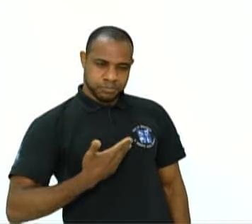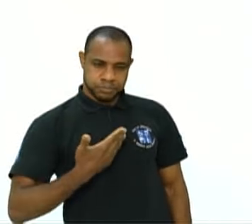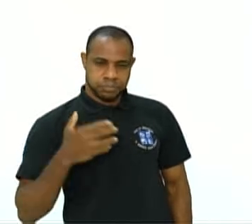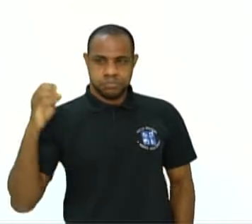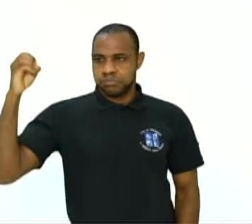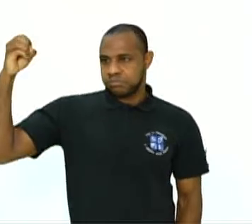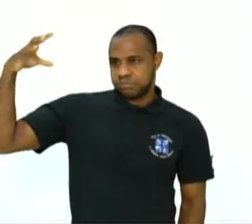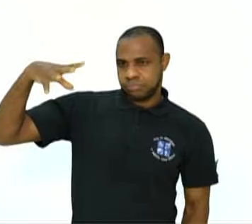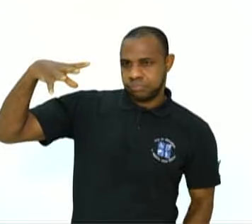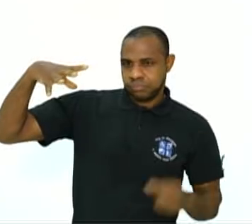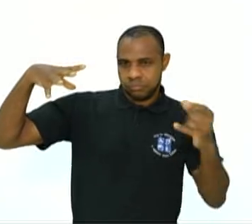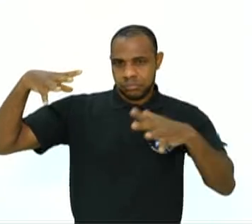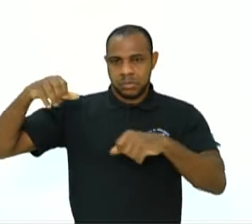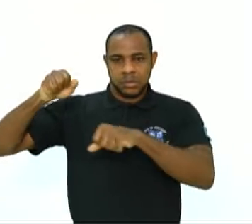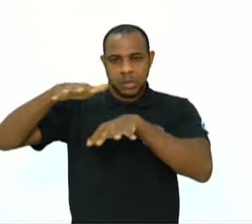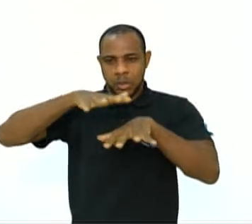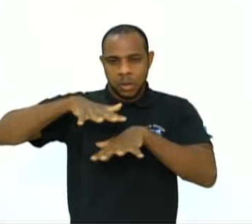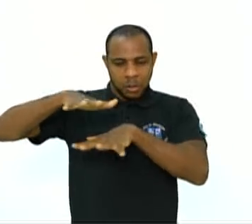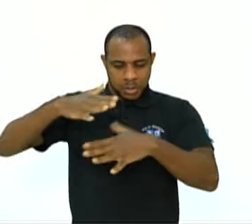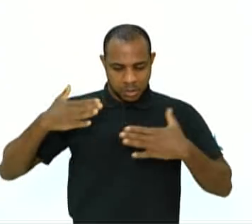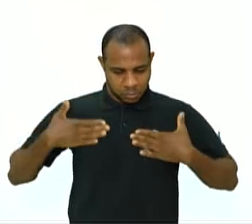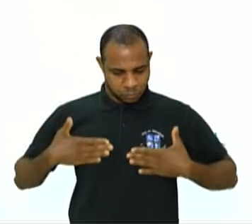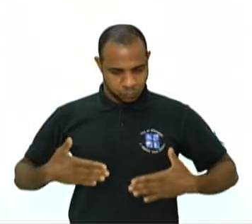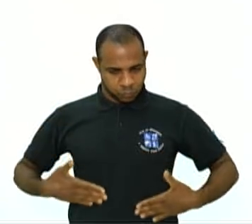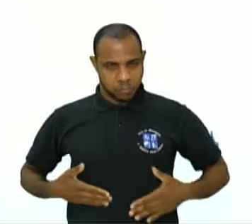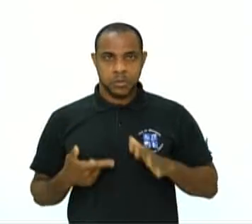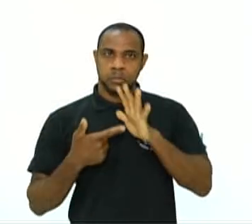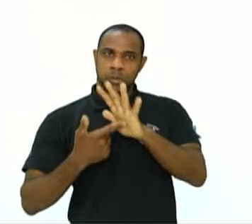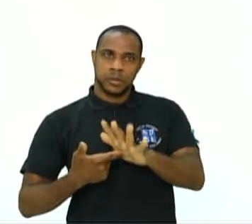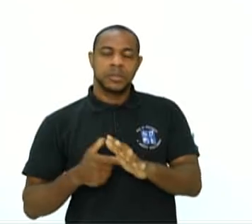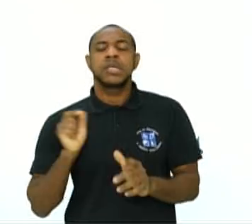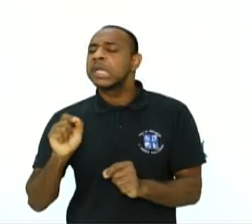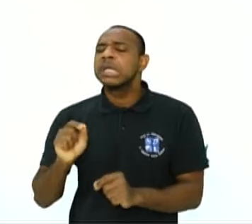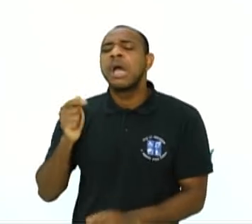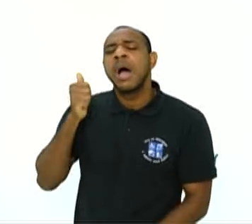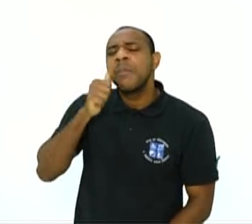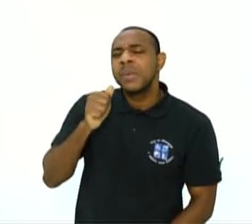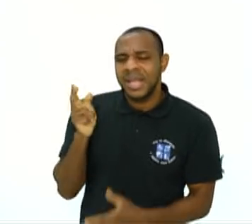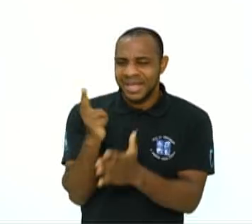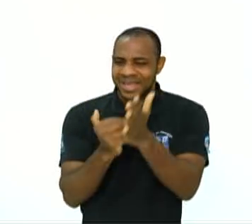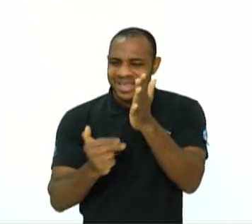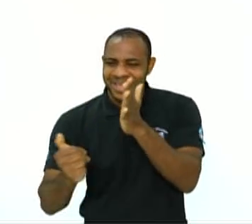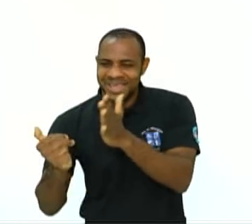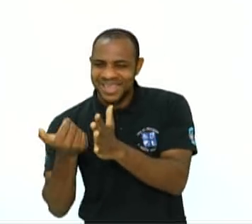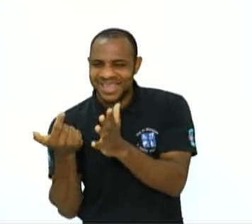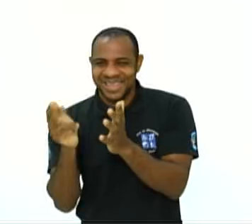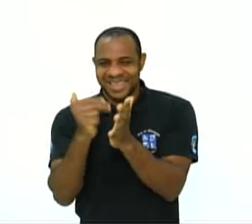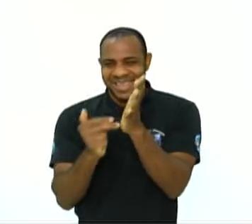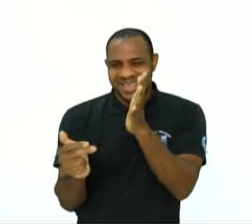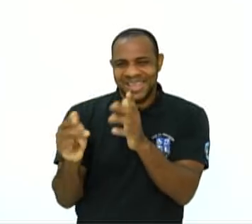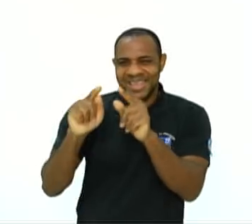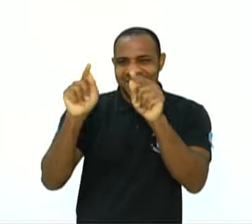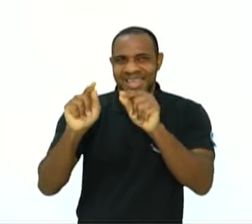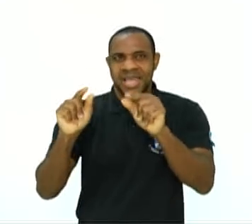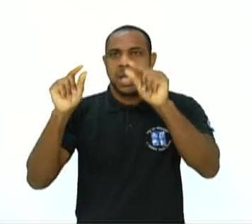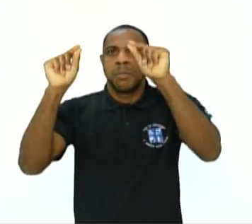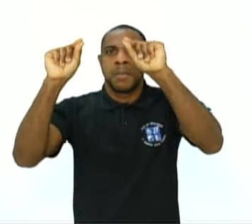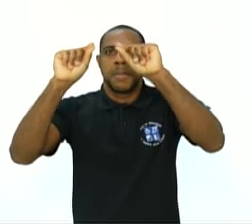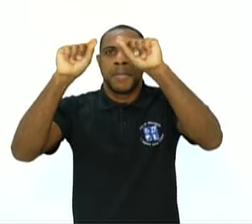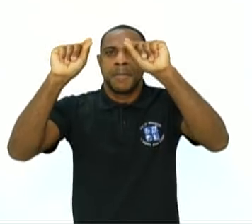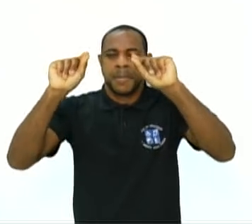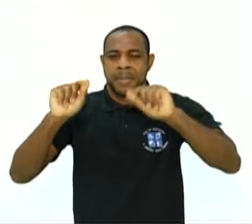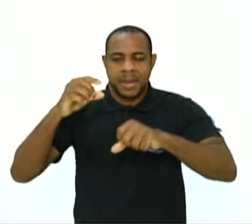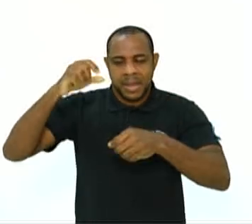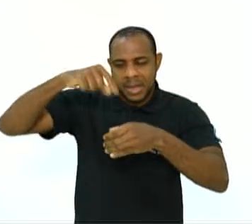luzes e sombra que marcam o volume do corpo. Quem será essa mulher? A imagem representa uma semente, mas